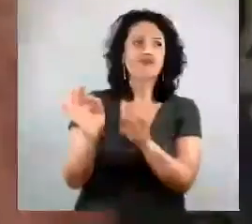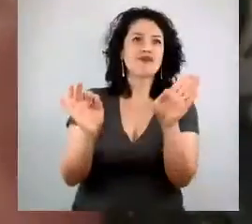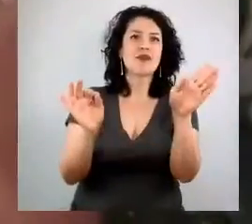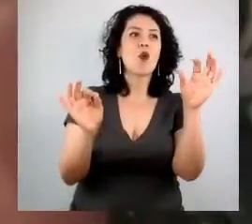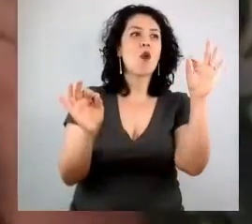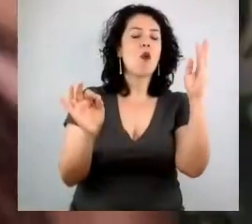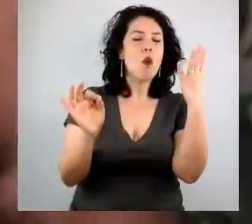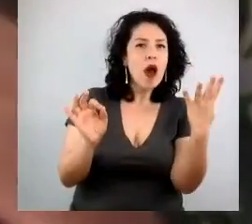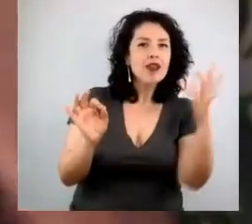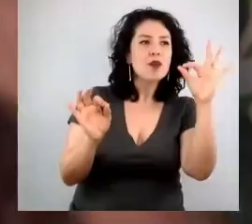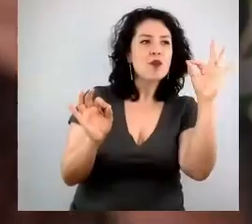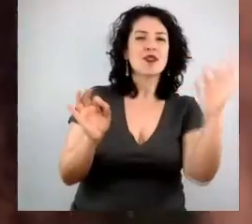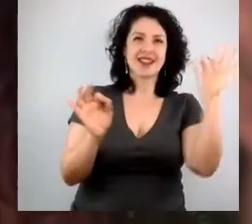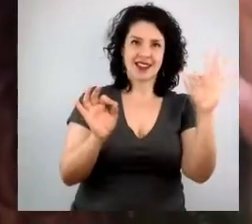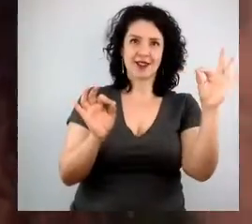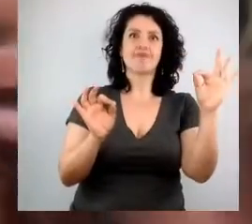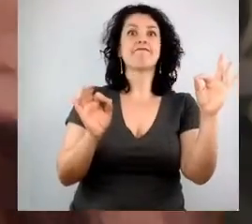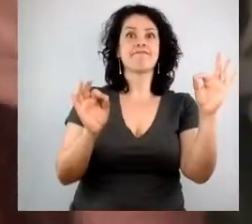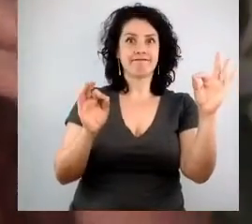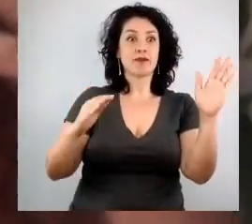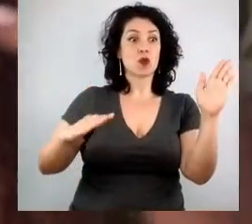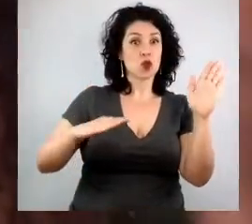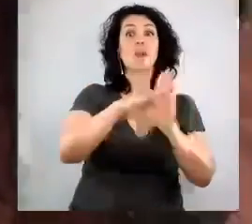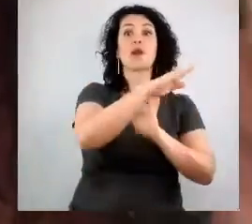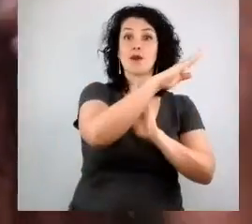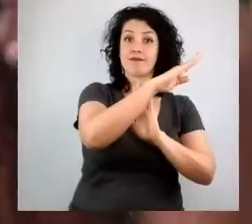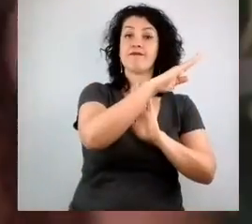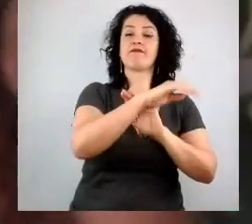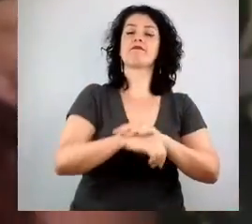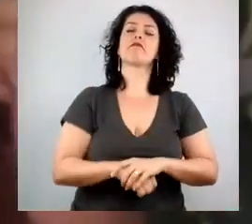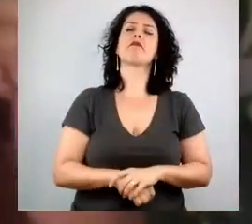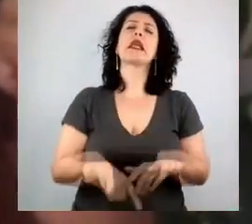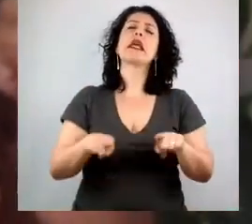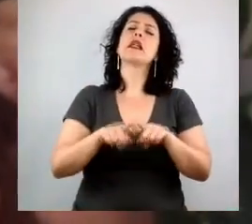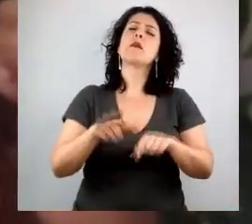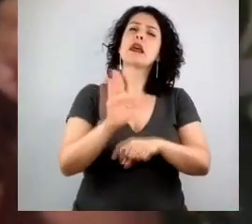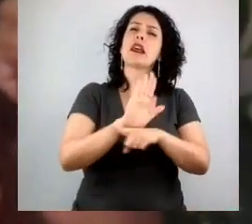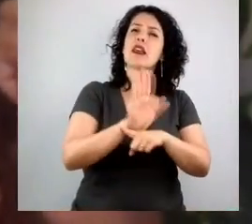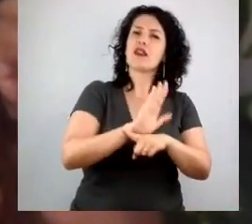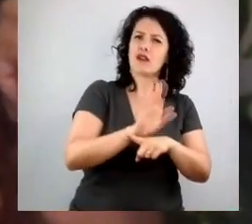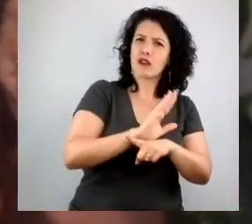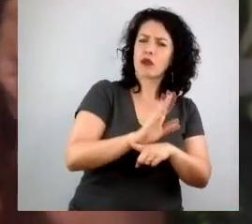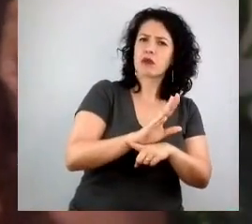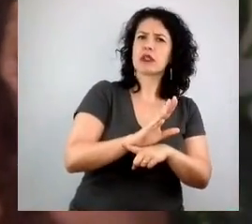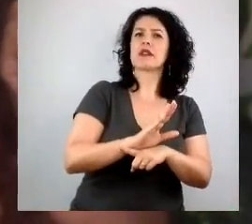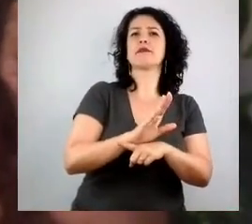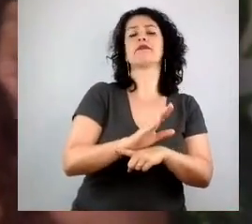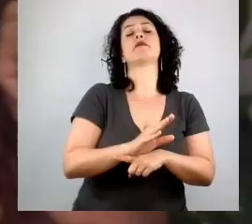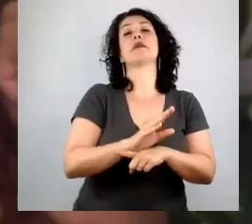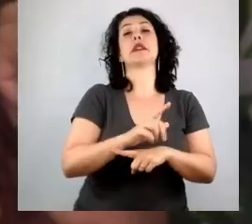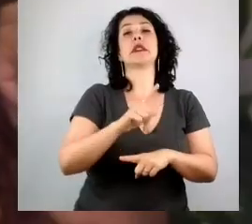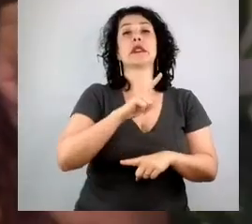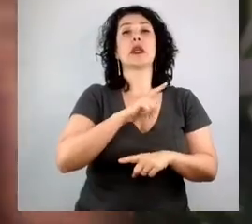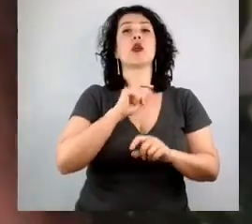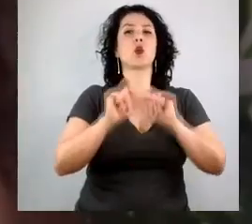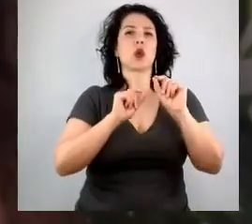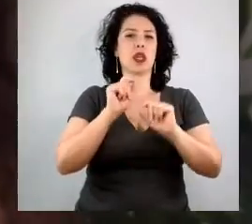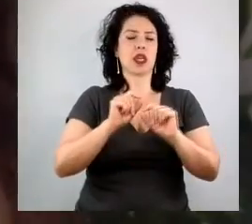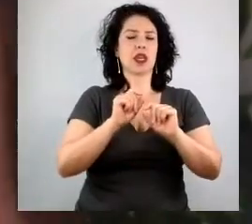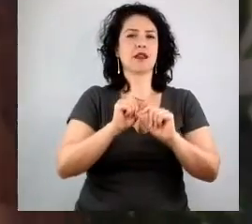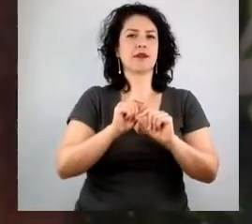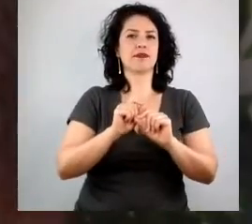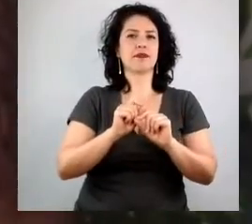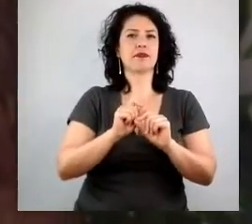filmes, né, dos filmes que vão até as salas de cinema, dos filmes comerciais, as atrizes pretas estão no elenco principal